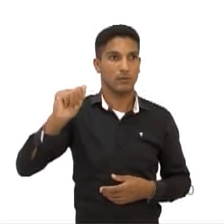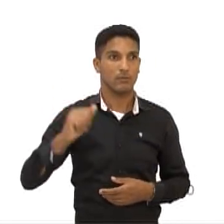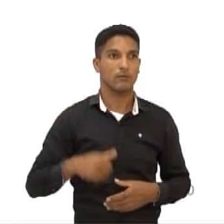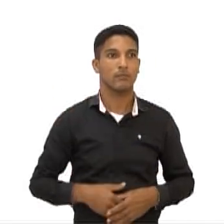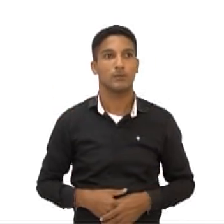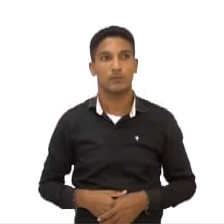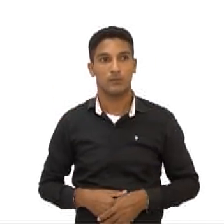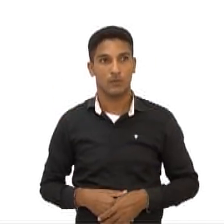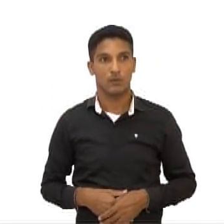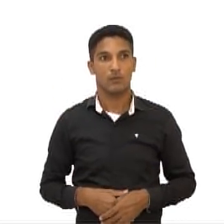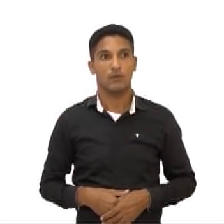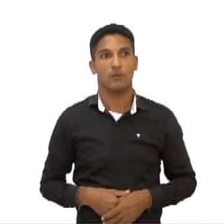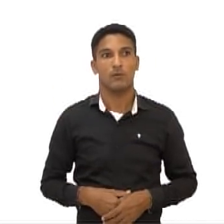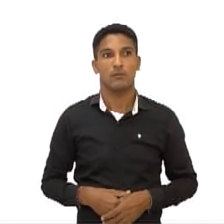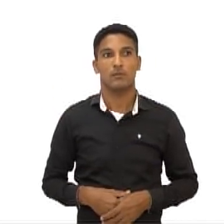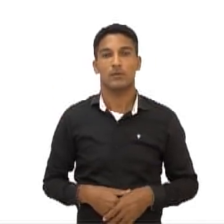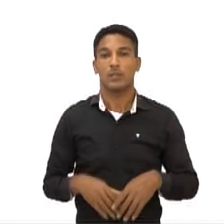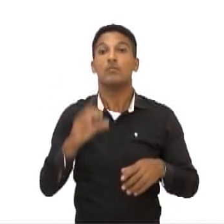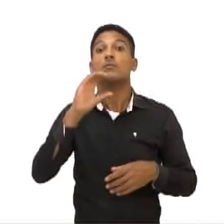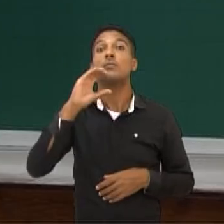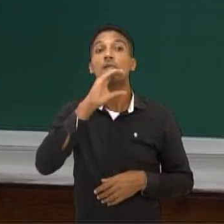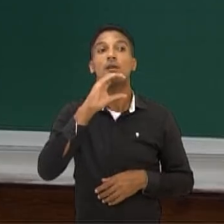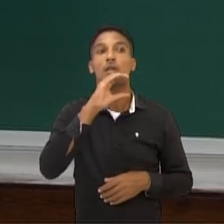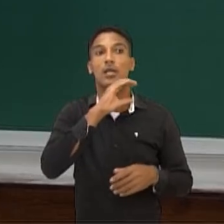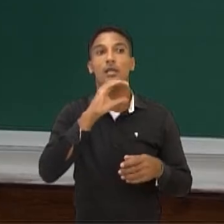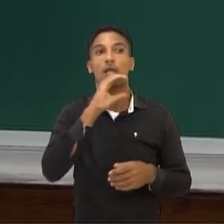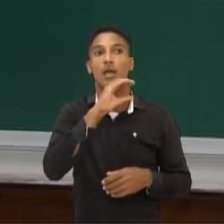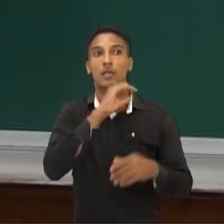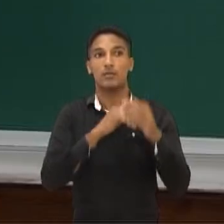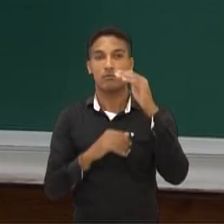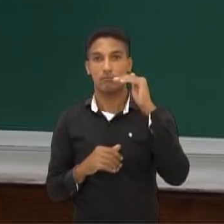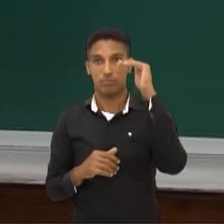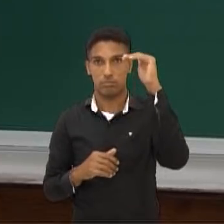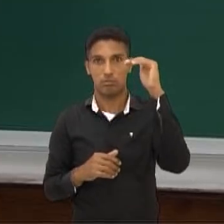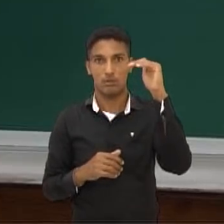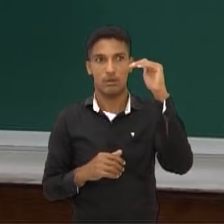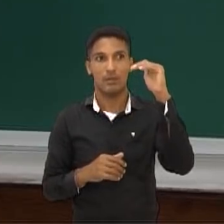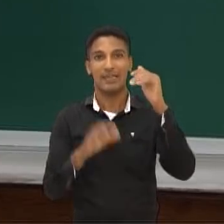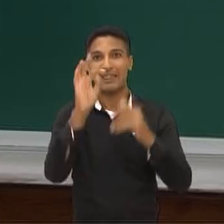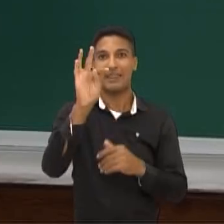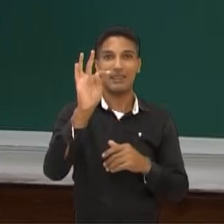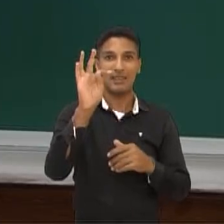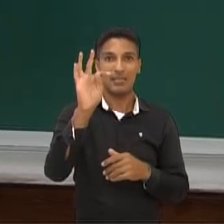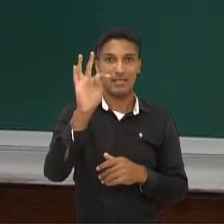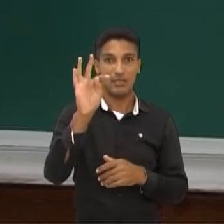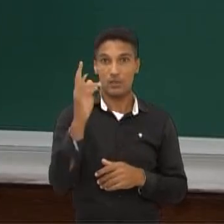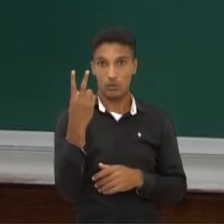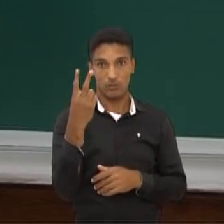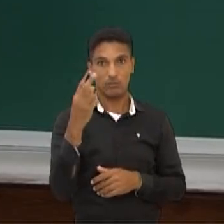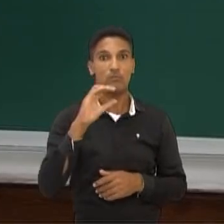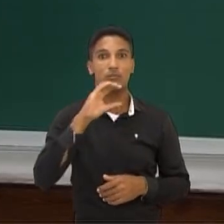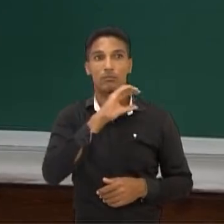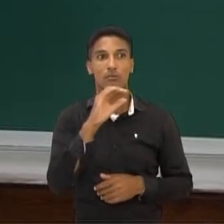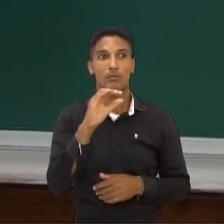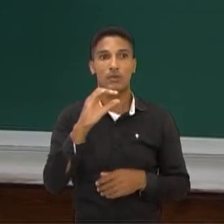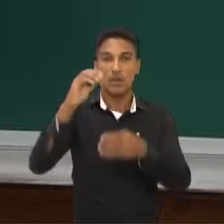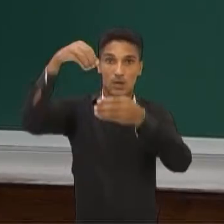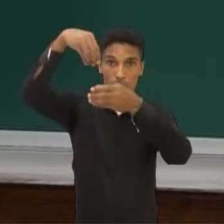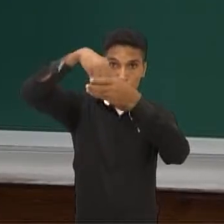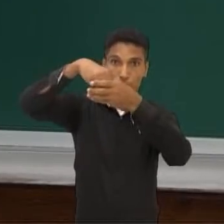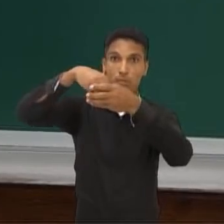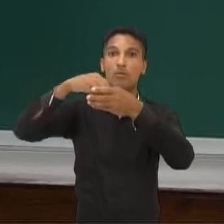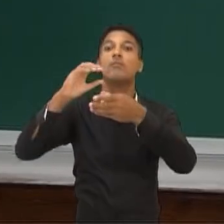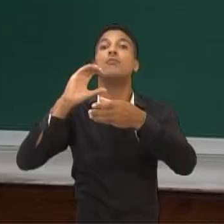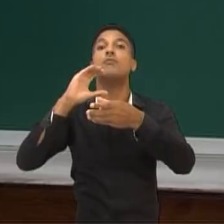Você tem lá uma fonte quente, que está a uma temperatura T2, e é aqui que entra o calor.